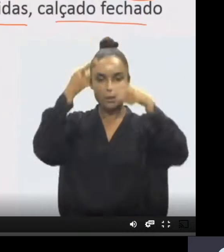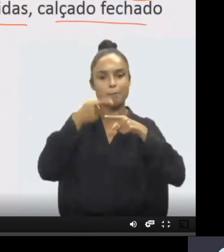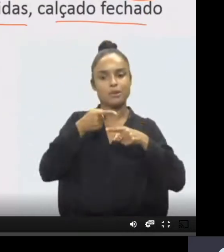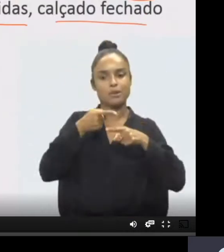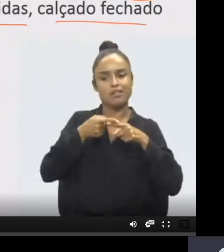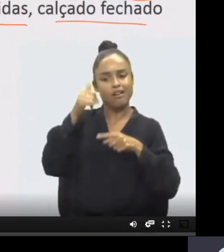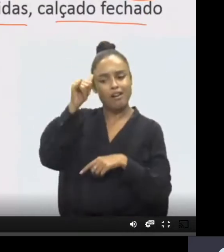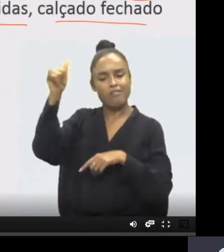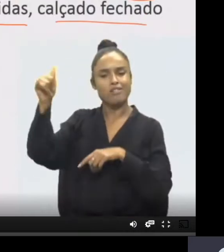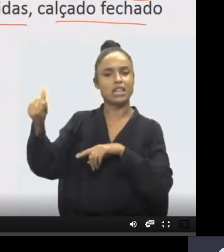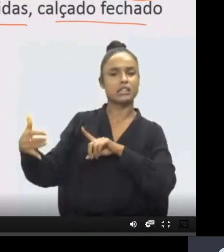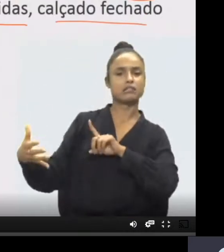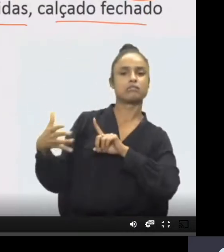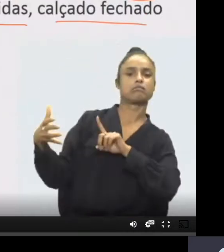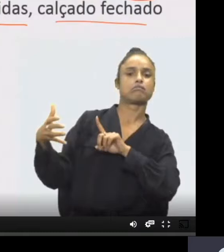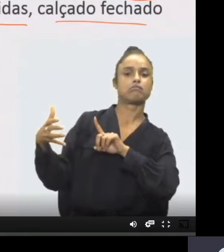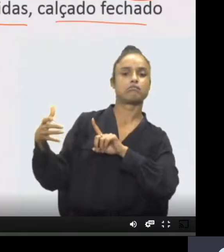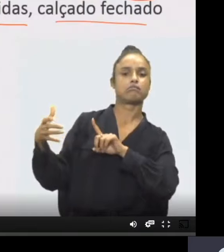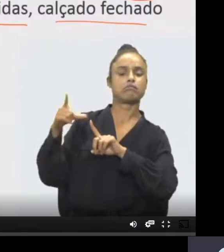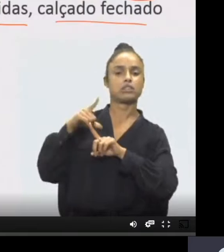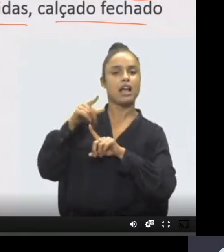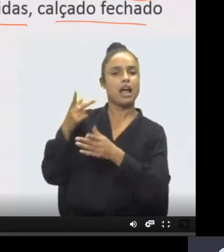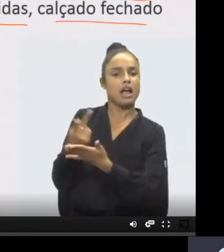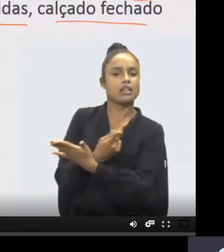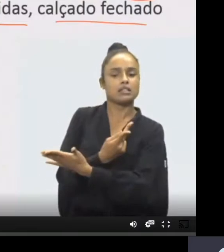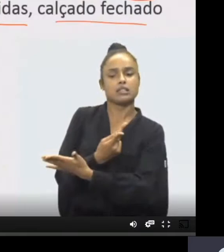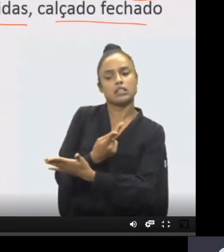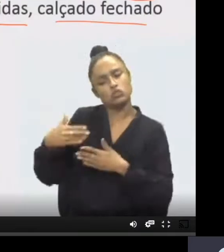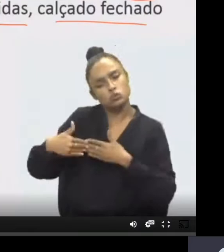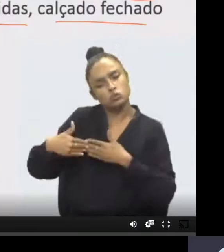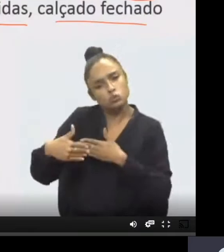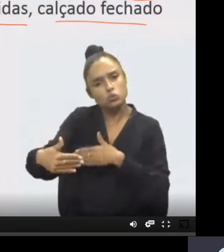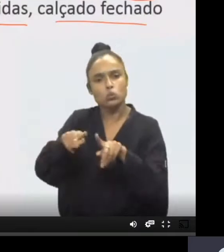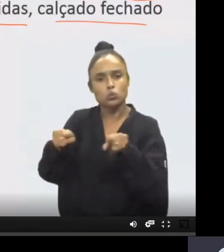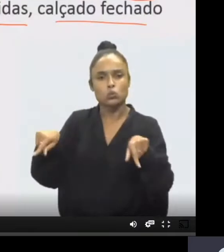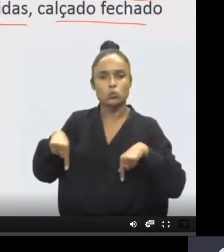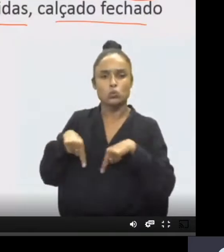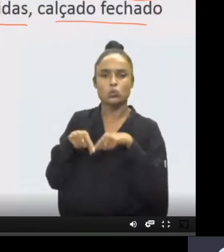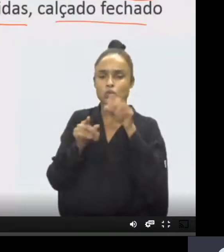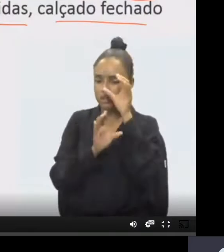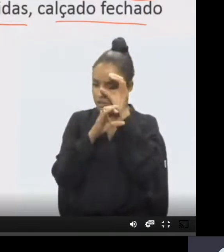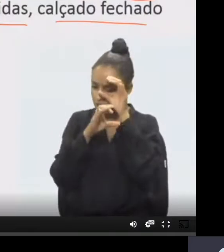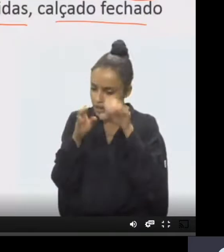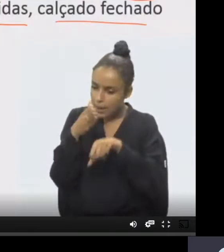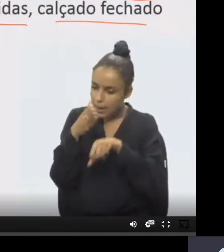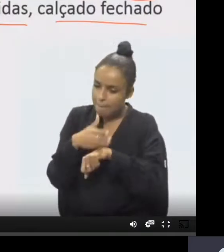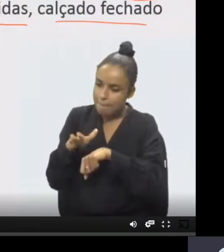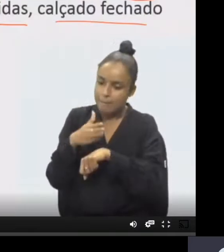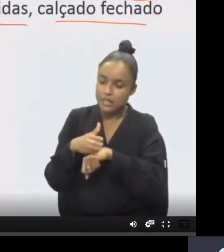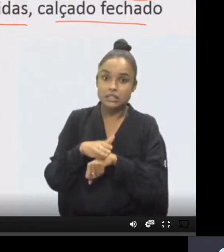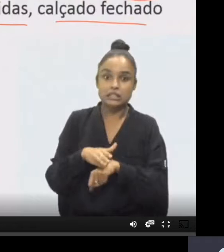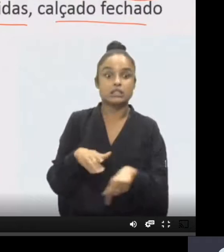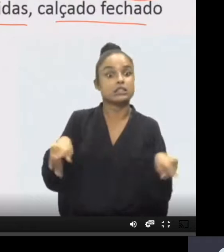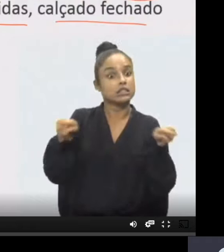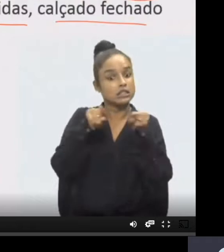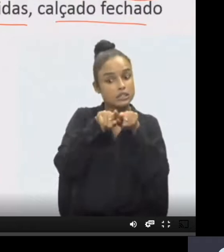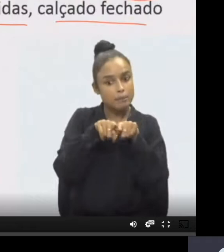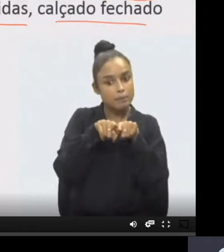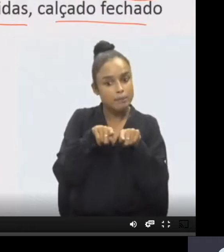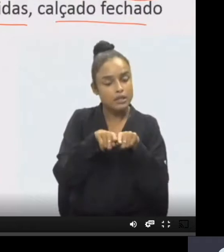a execução da prática. E recomenda-se também que os alunos utilizem luvas descartáveis para evitar então